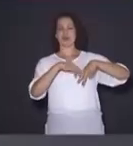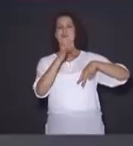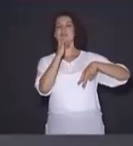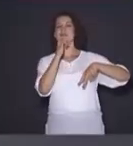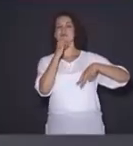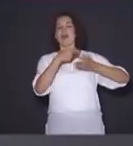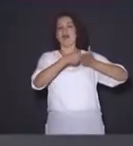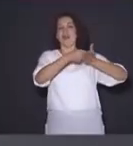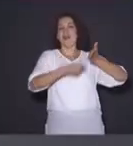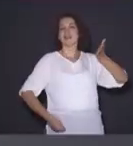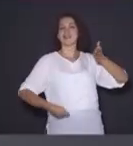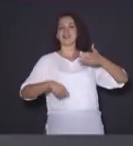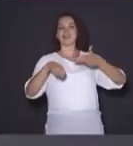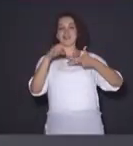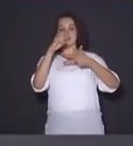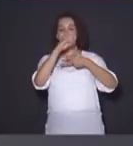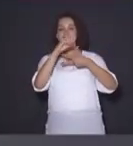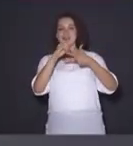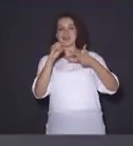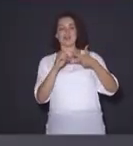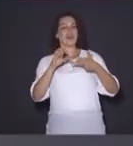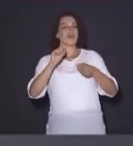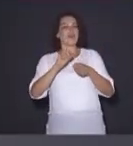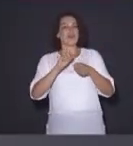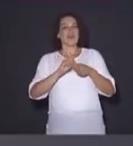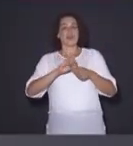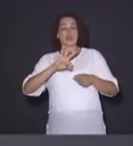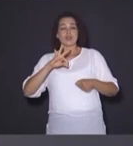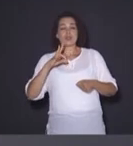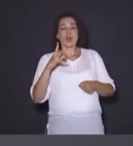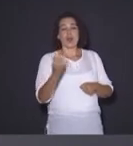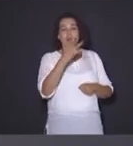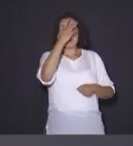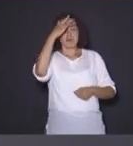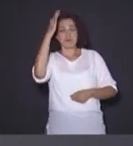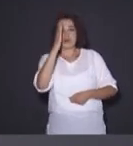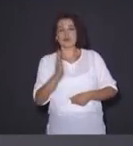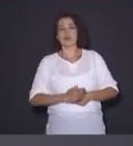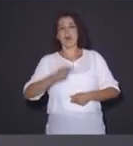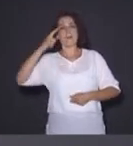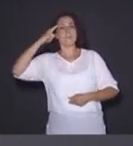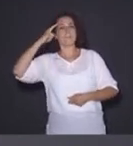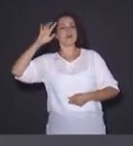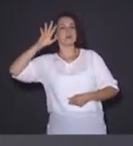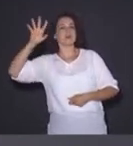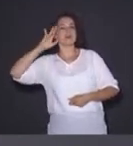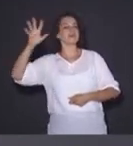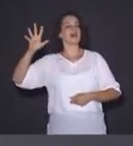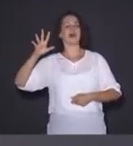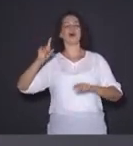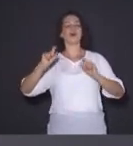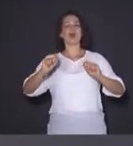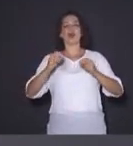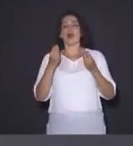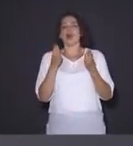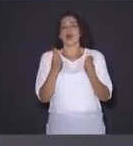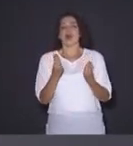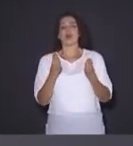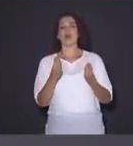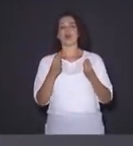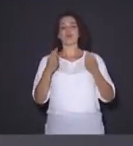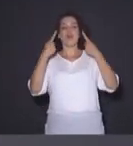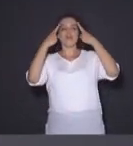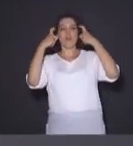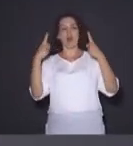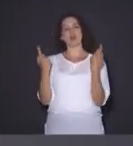que fez todos os estudantes do brasil que fizeram e nem pensar sobre refletir sobre como enfrentar a violência